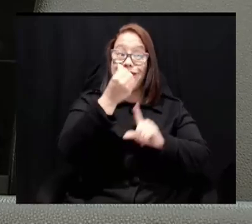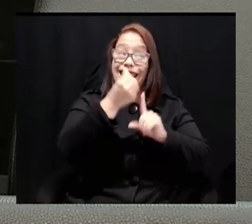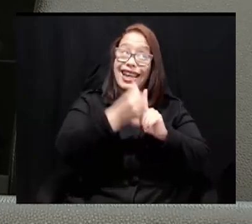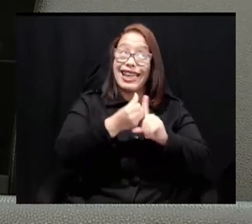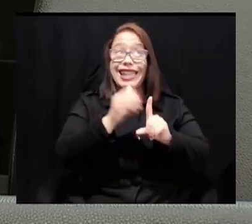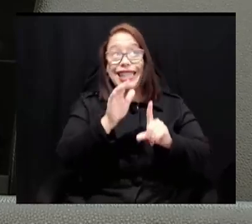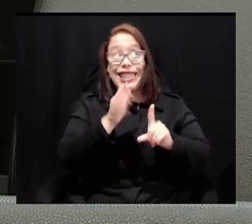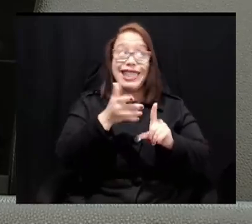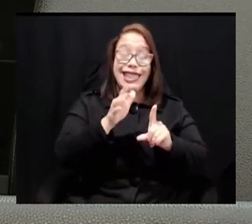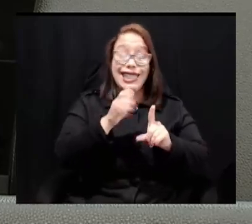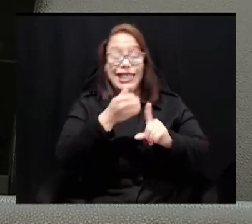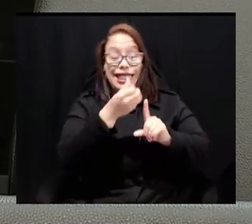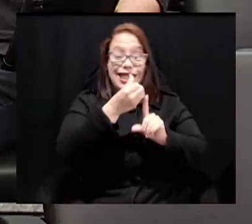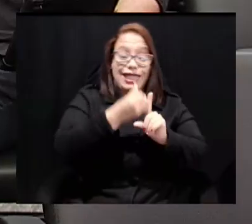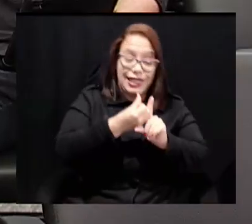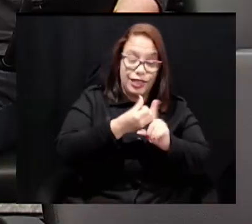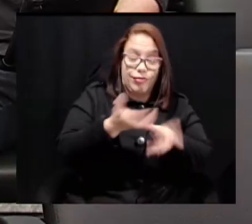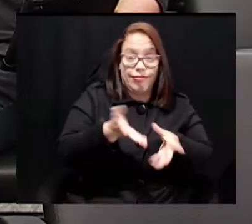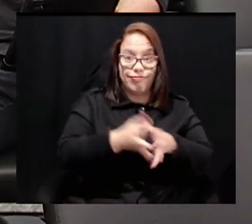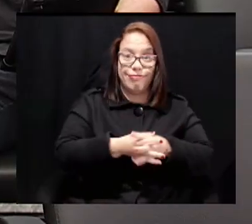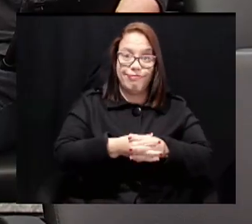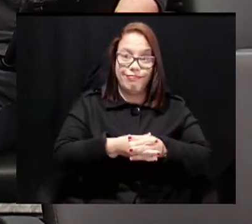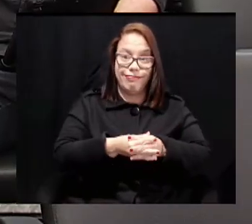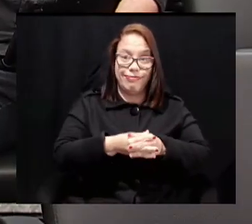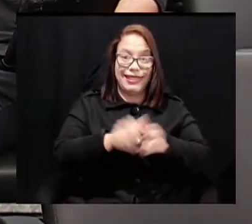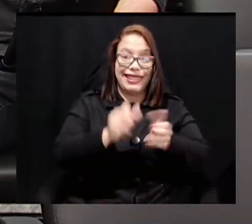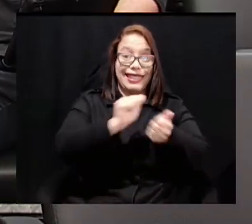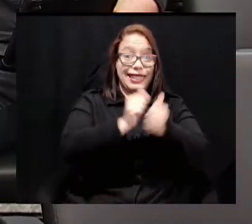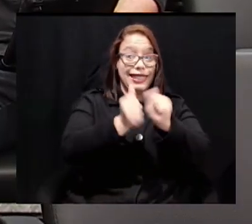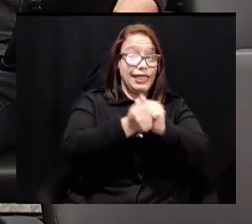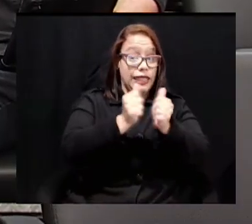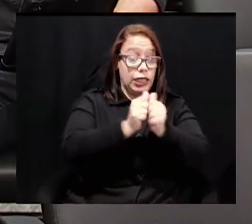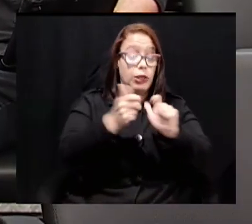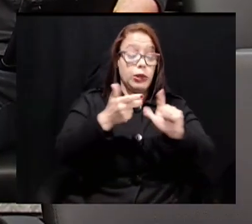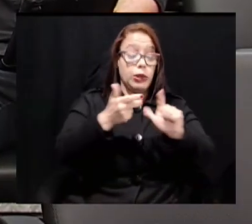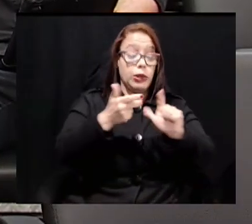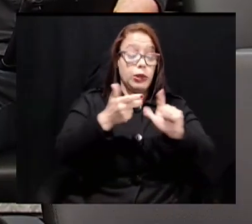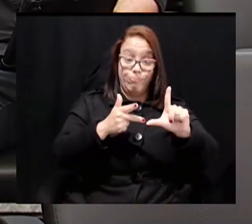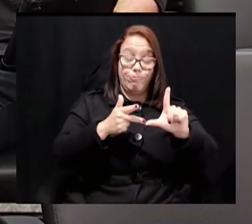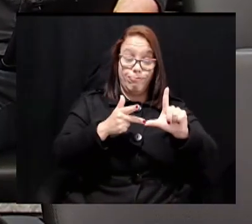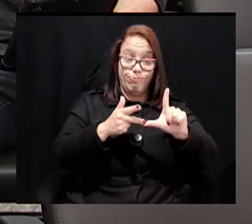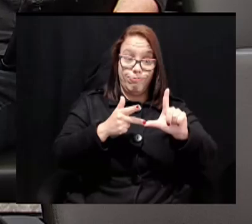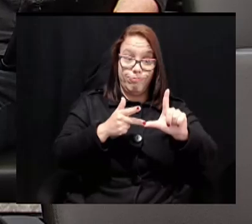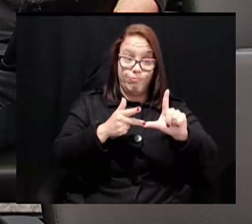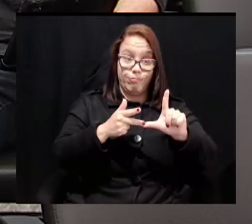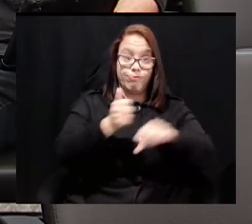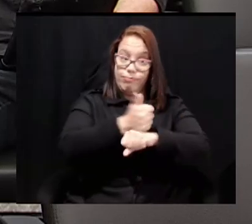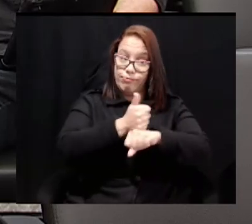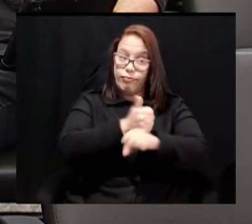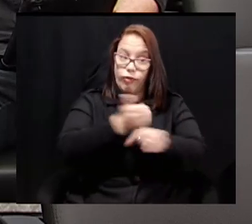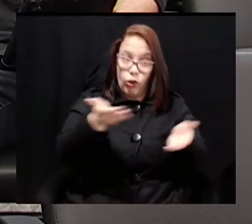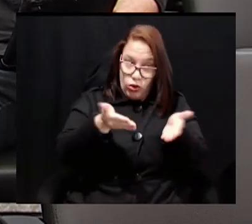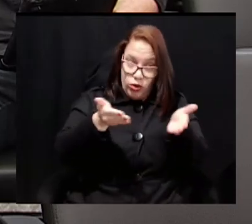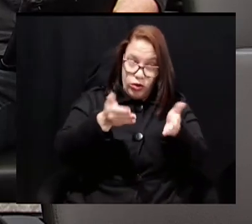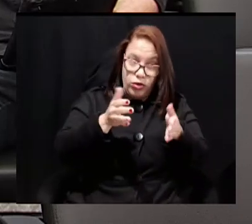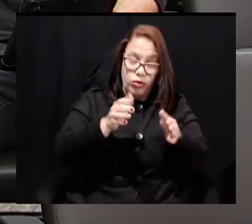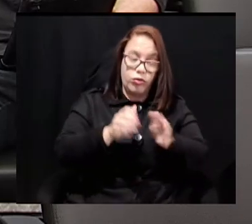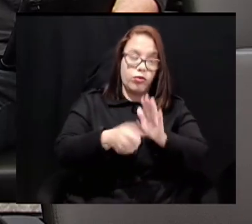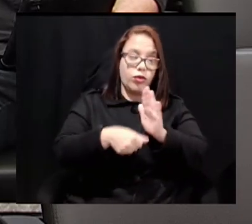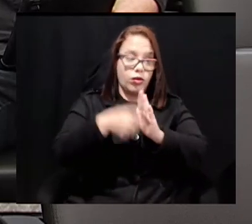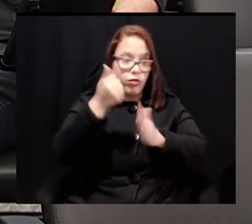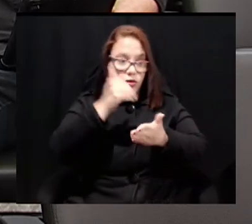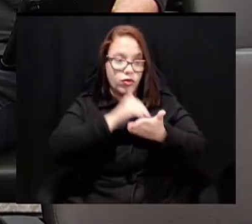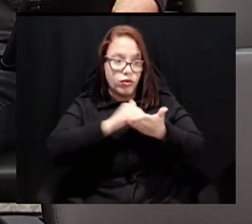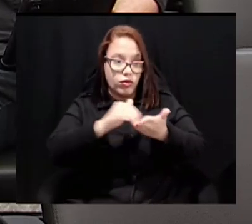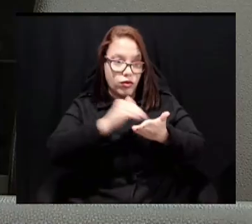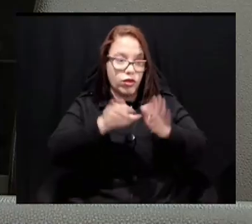está ainda se adaptando ao legislativo, na função legislativa, hoje ocupando a primeira secretaria da mesa diretora,